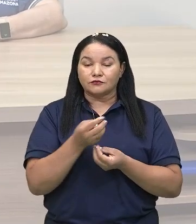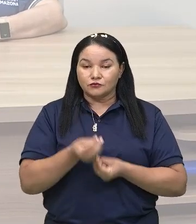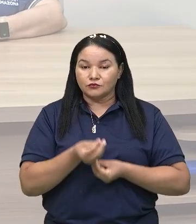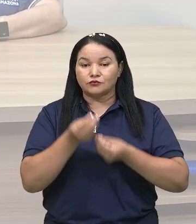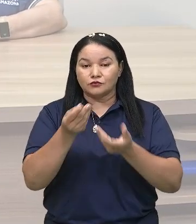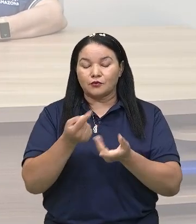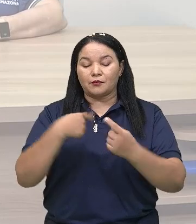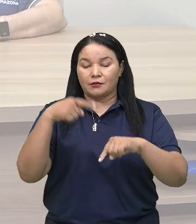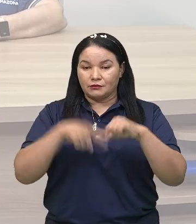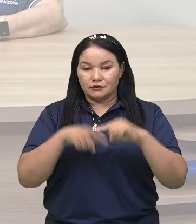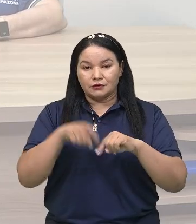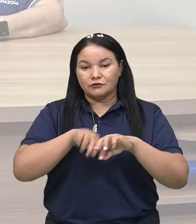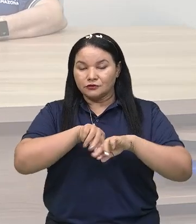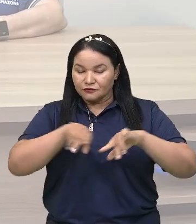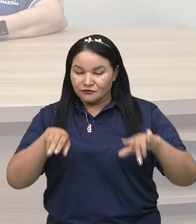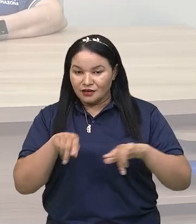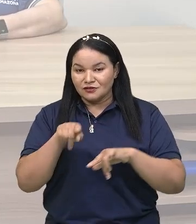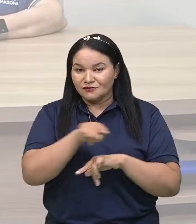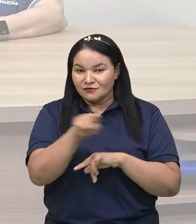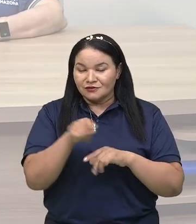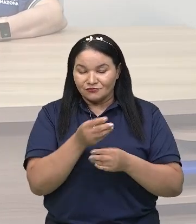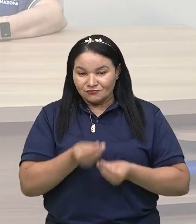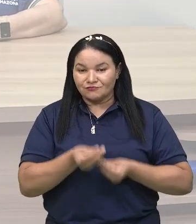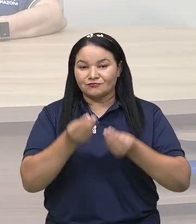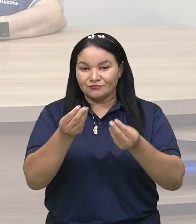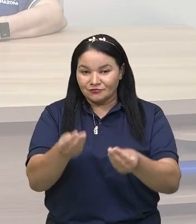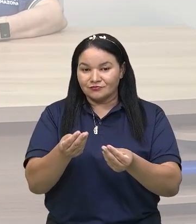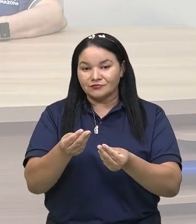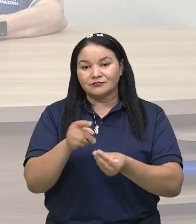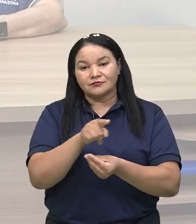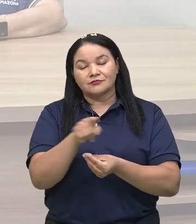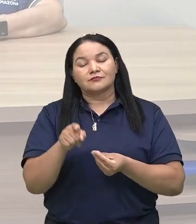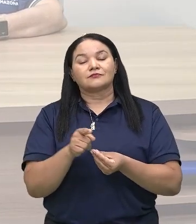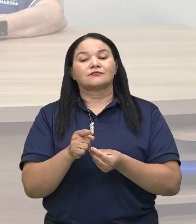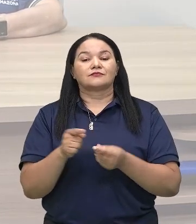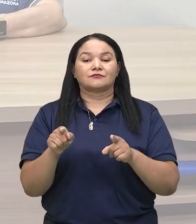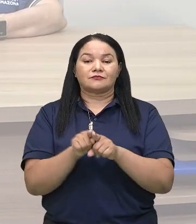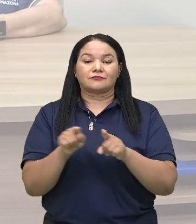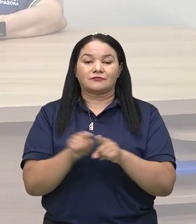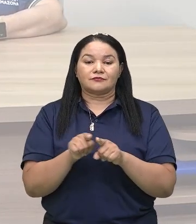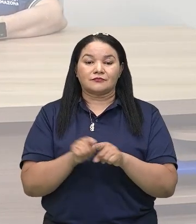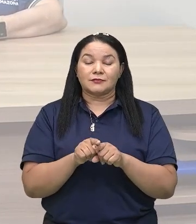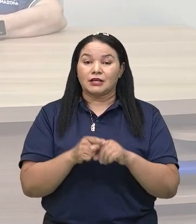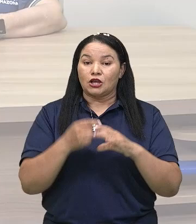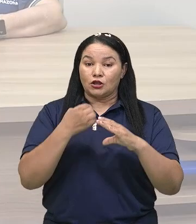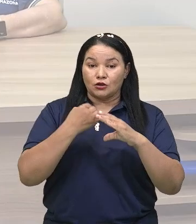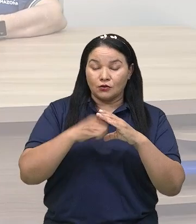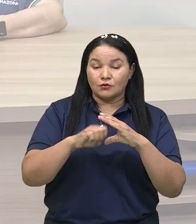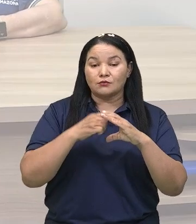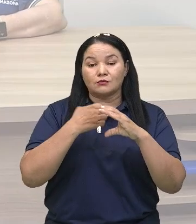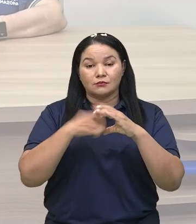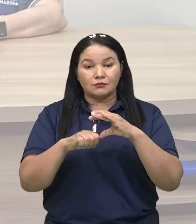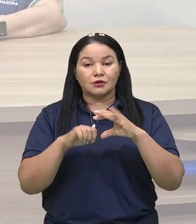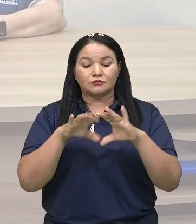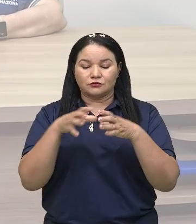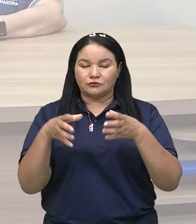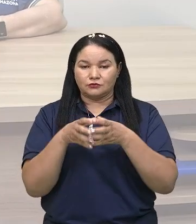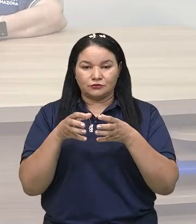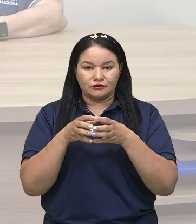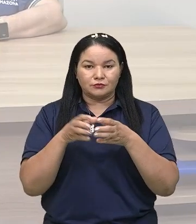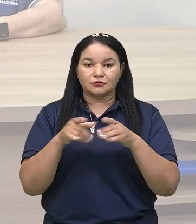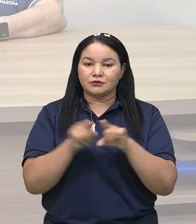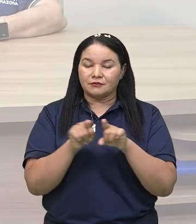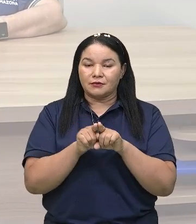material pedagógico, né? Vocês vão estar recebendo ele aí também no e-mail de vocês, no e-mail da turma, tá bom? Tudo